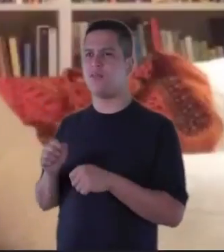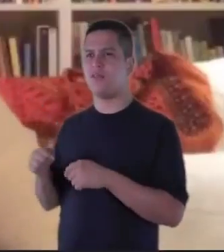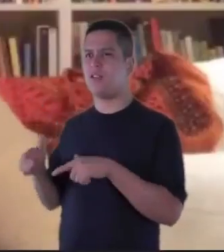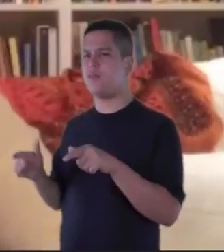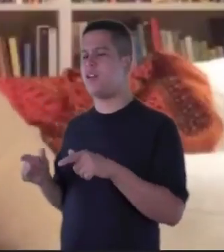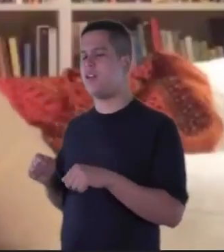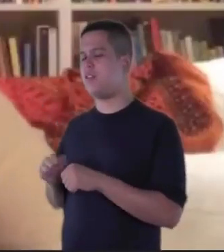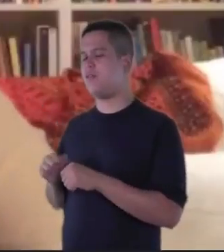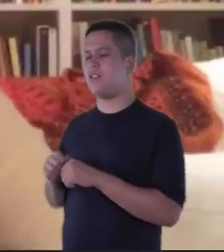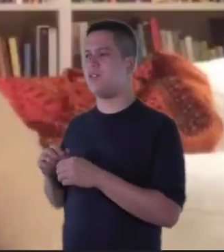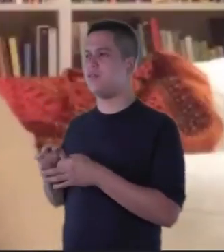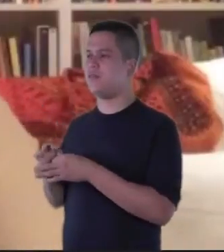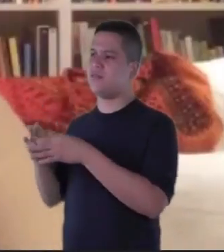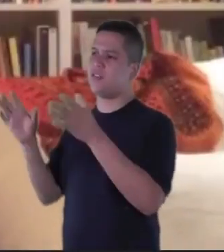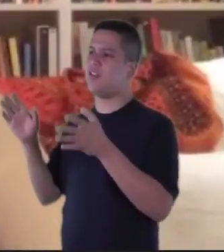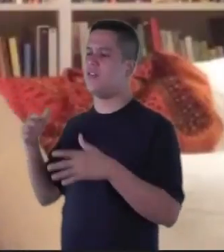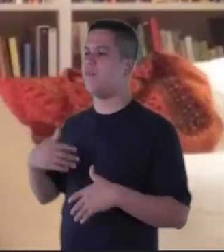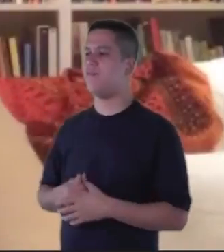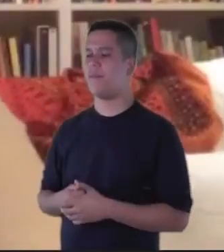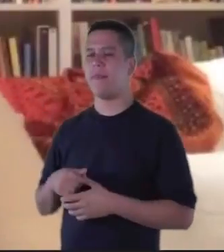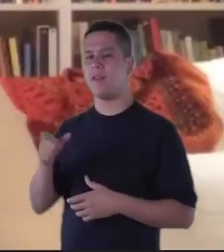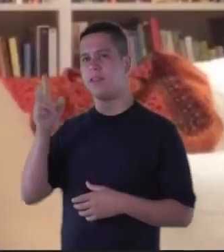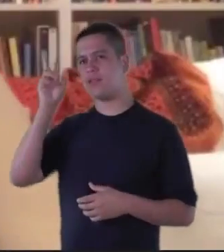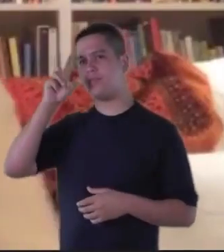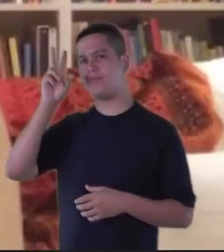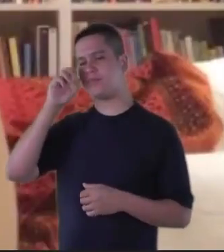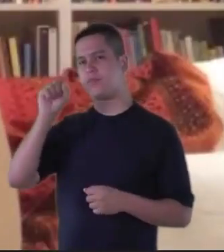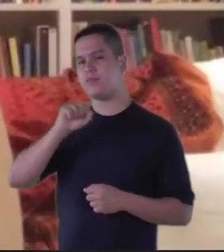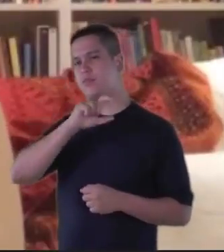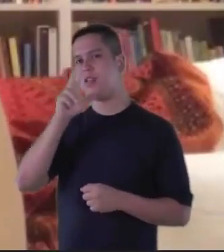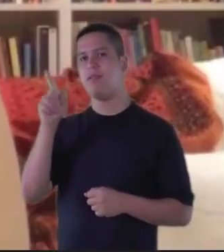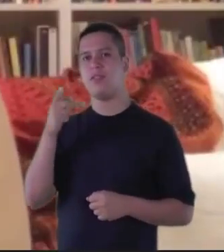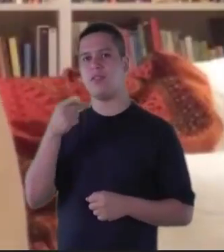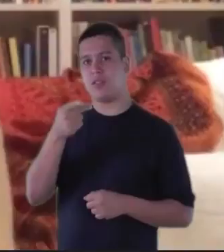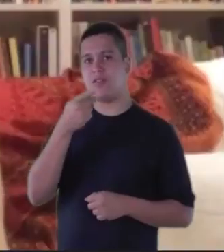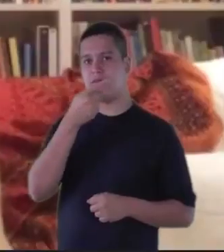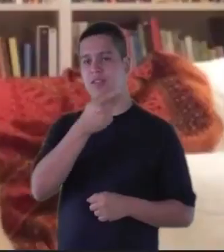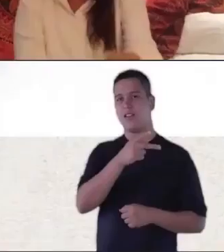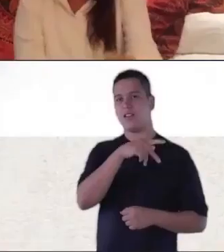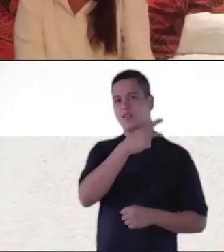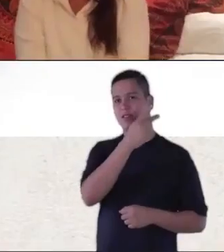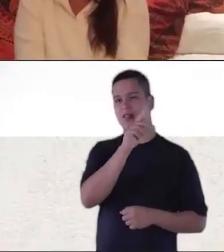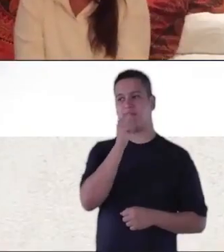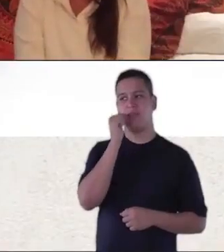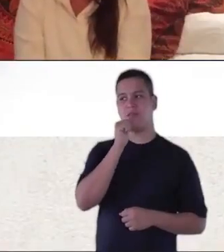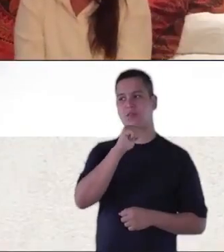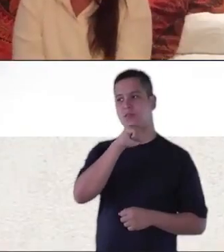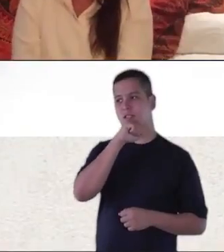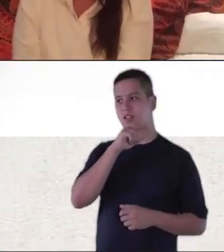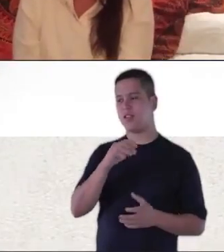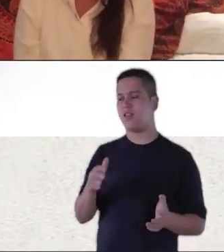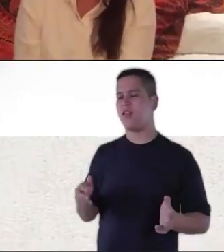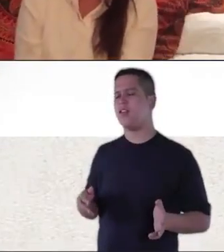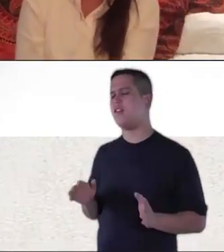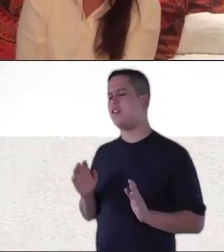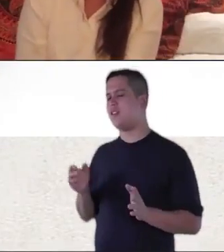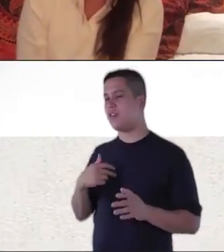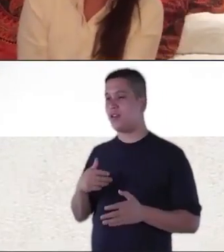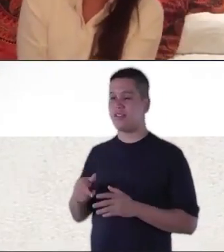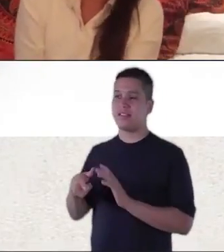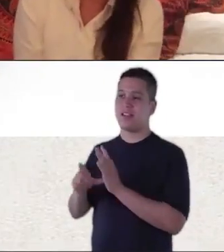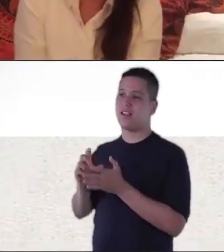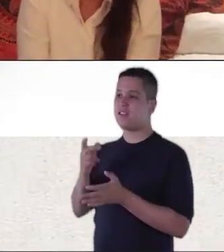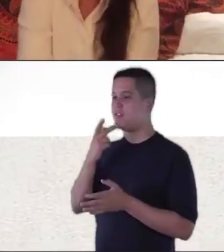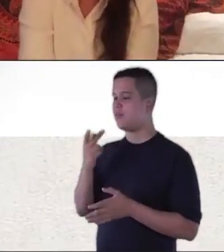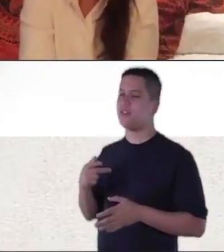muito, assim, eu me lembro claramente de você falando da tua mãe. A gente pediu pro Afonso, não vamos falar de vida pessoal, vamos falar de literatura,